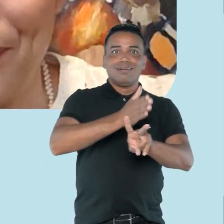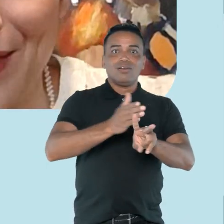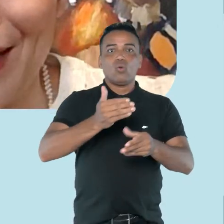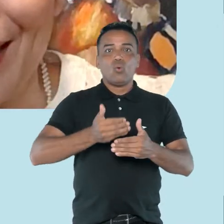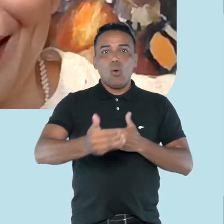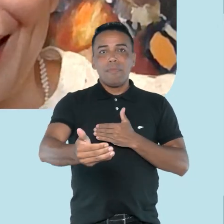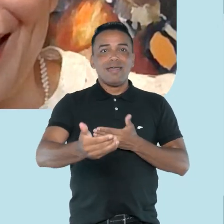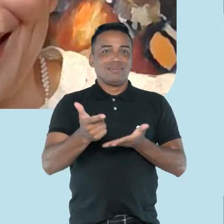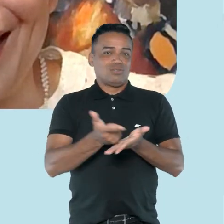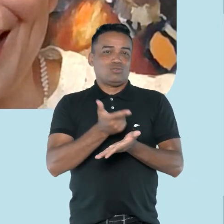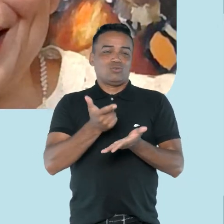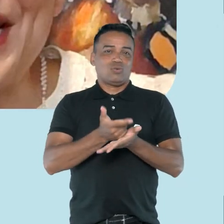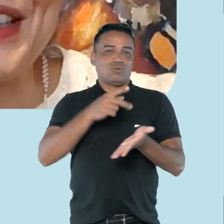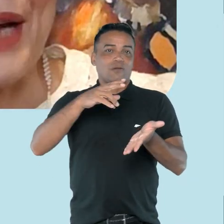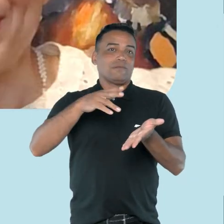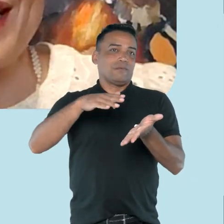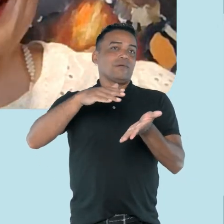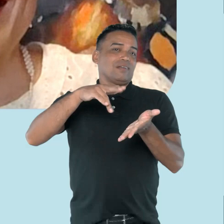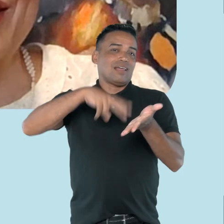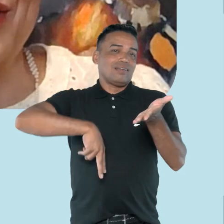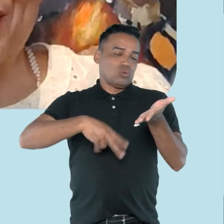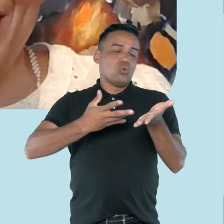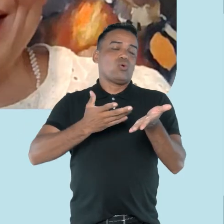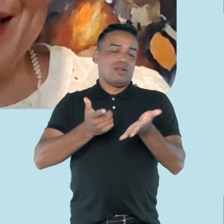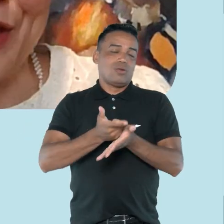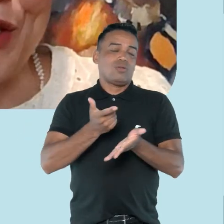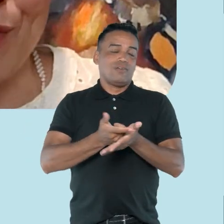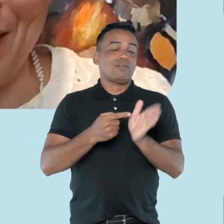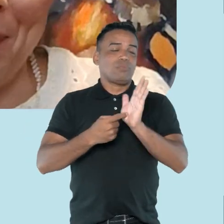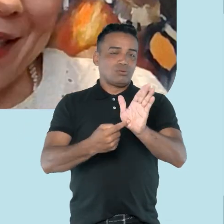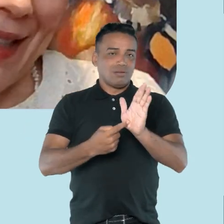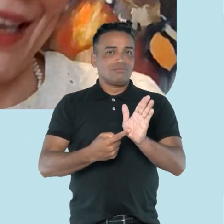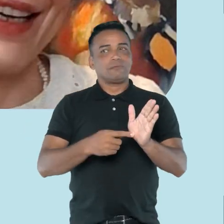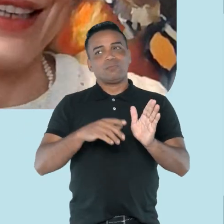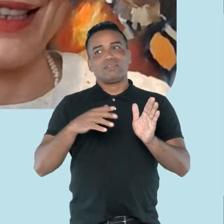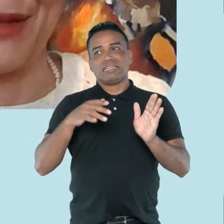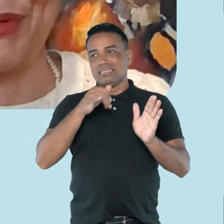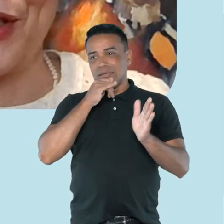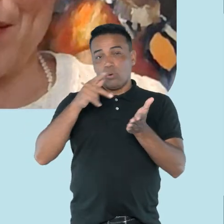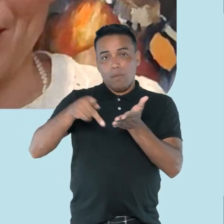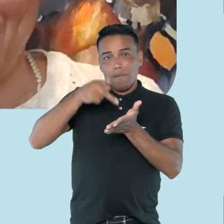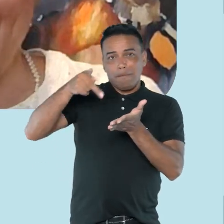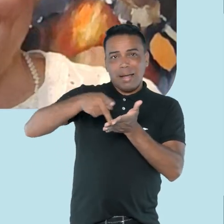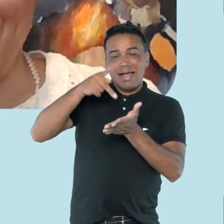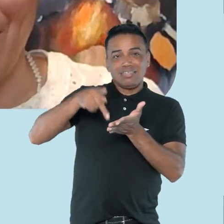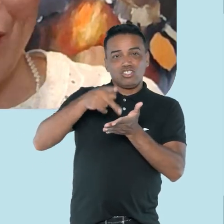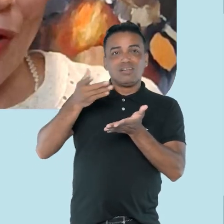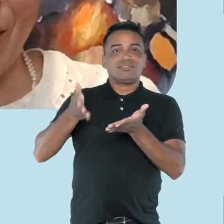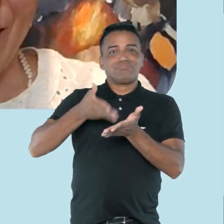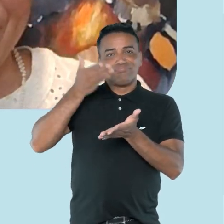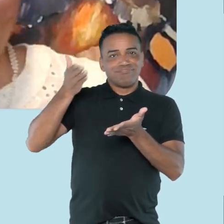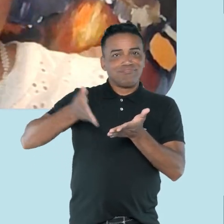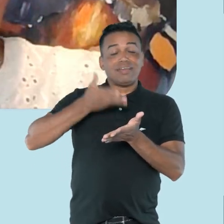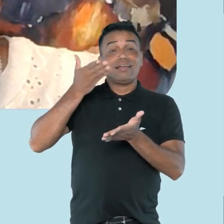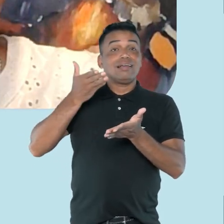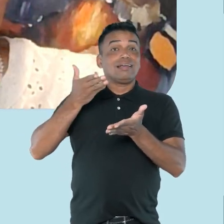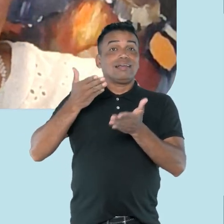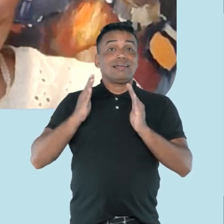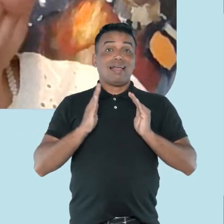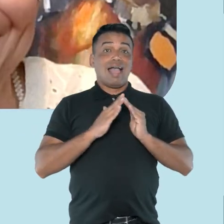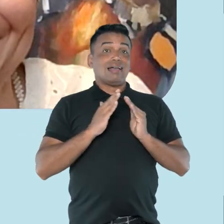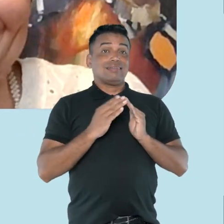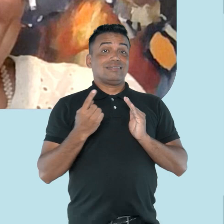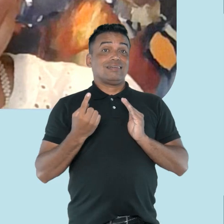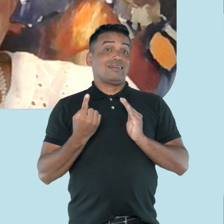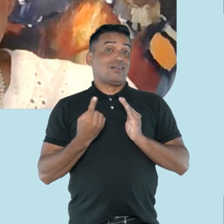livro. E aí está apresentando também que a gente vai passar essas próximas páginas isoladas com essa